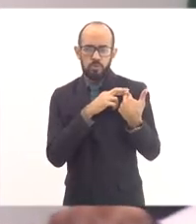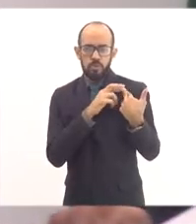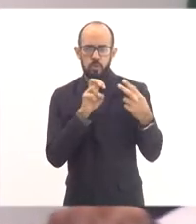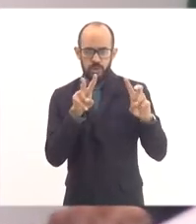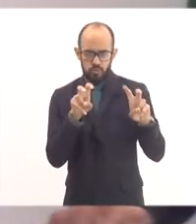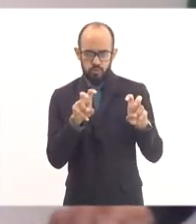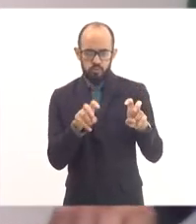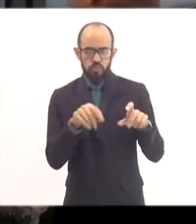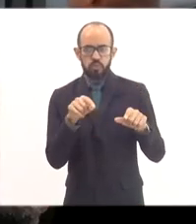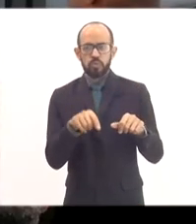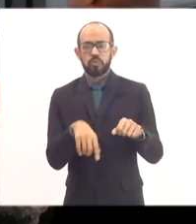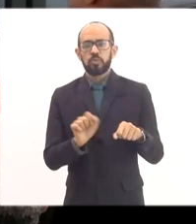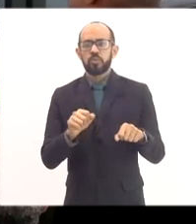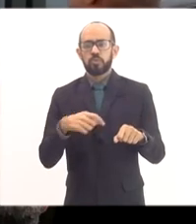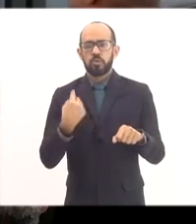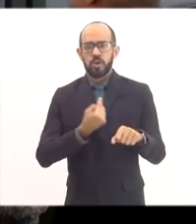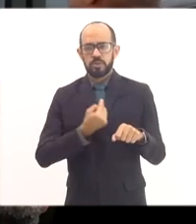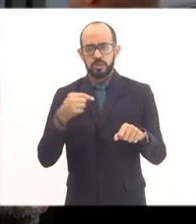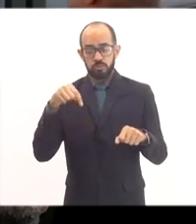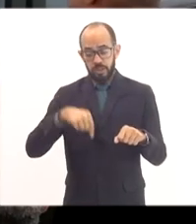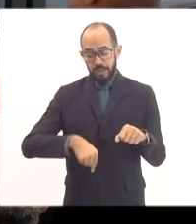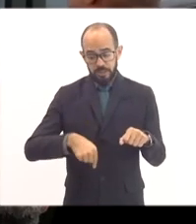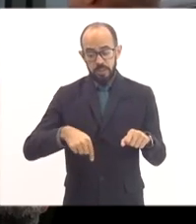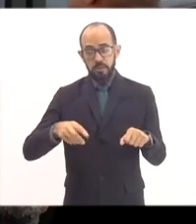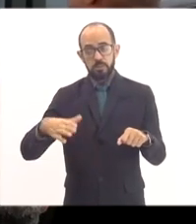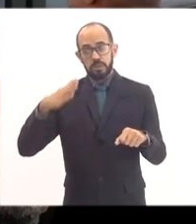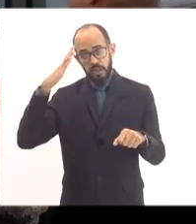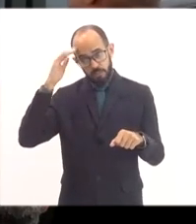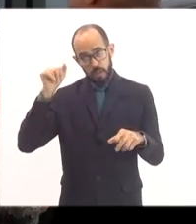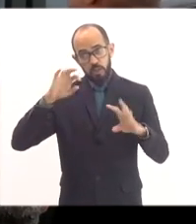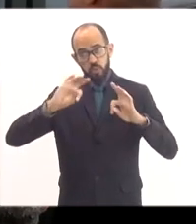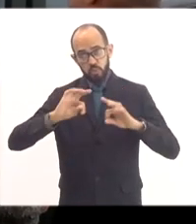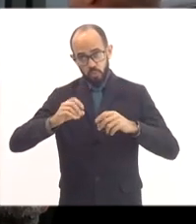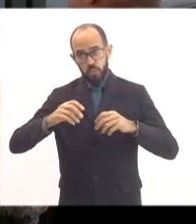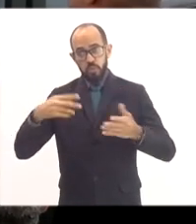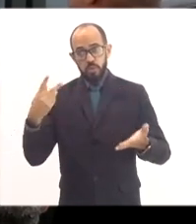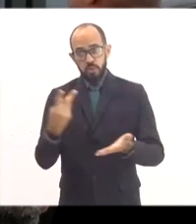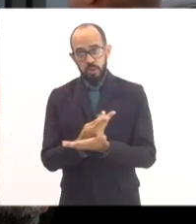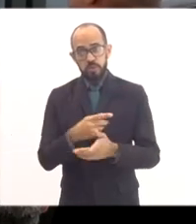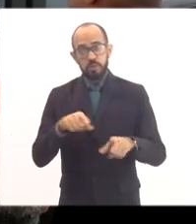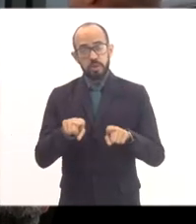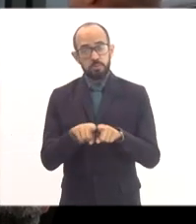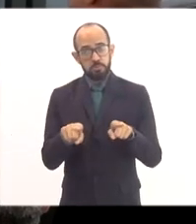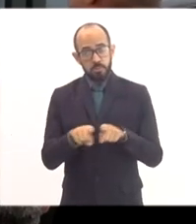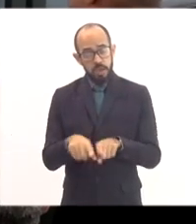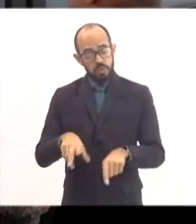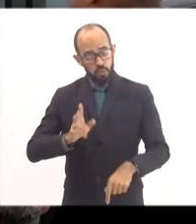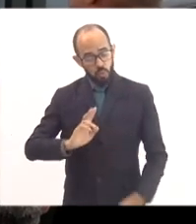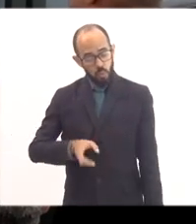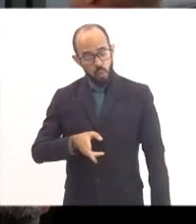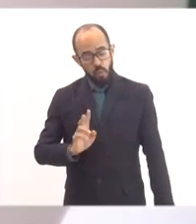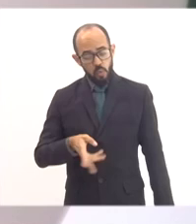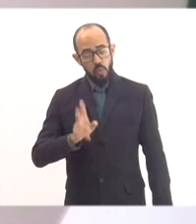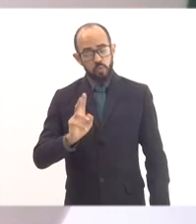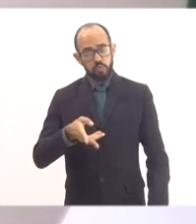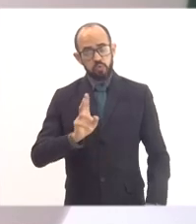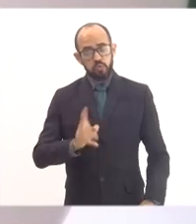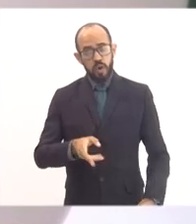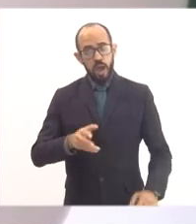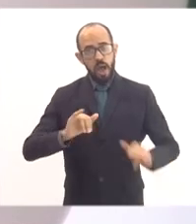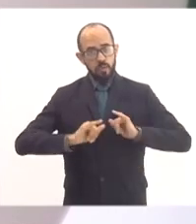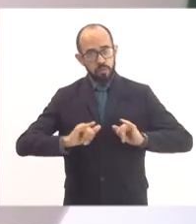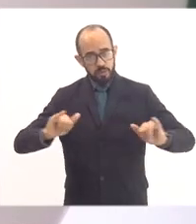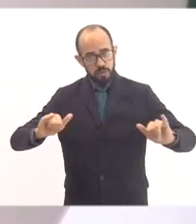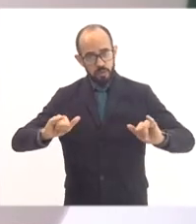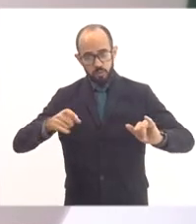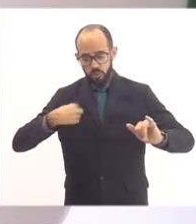ouvir, não só nessa audiência pública, todas as necessidades e anseios, como também de manter abertas as portas da Diretoria-Geral de